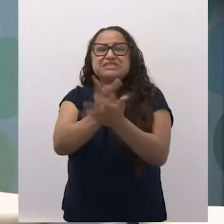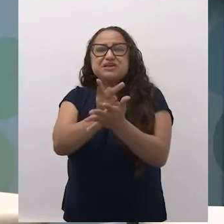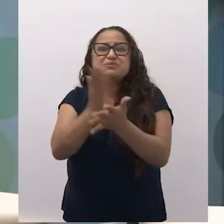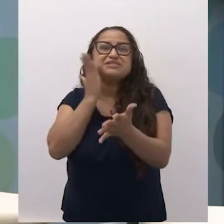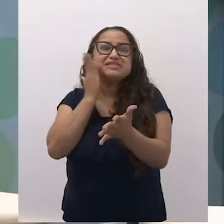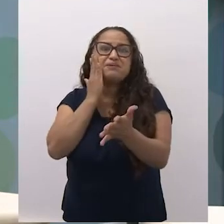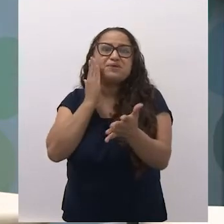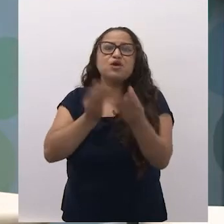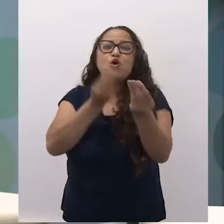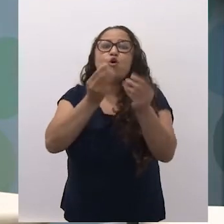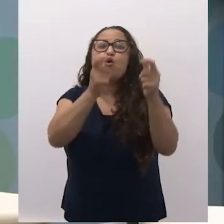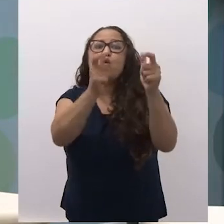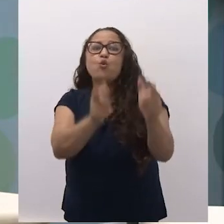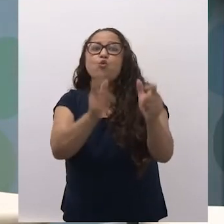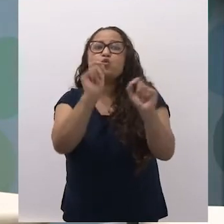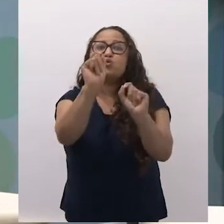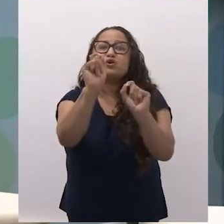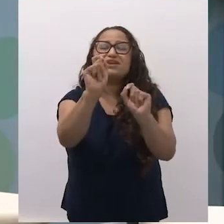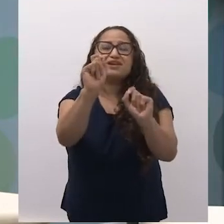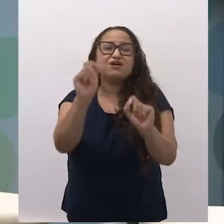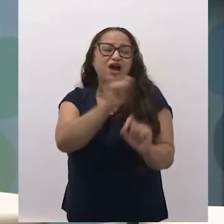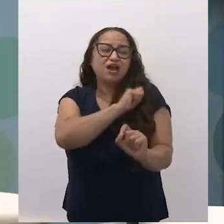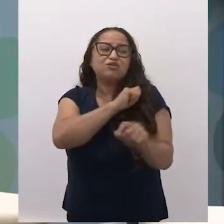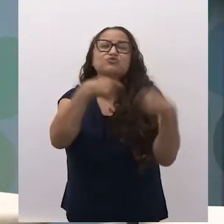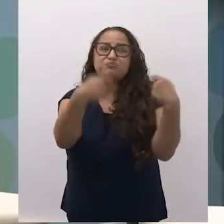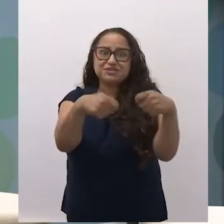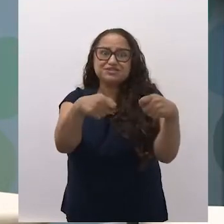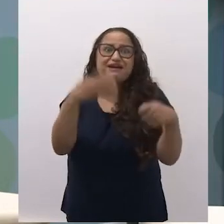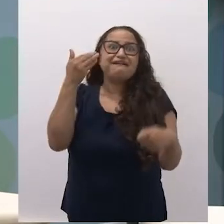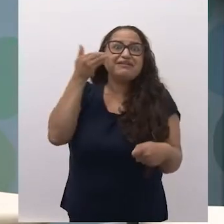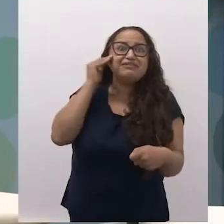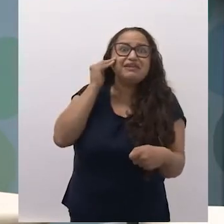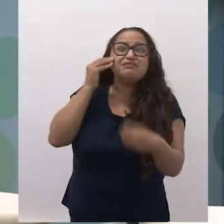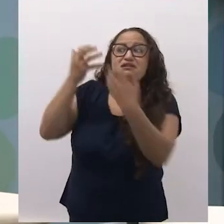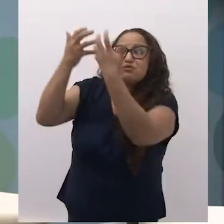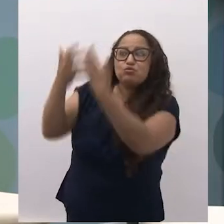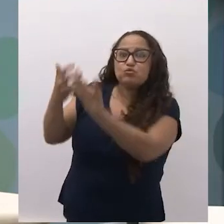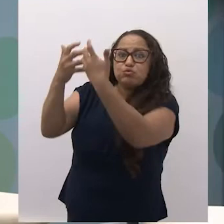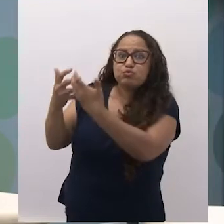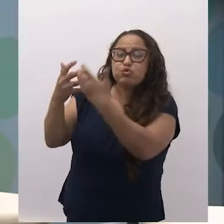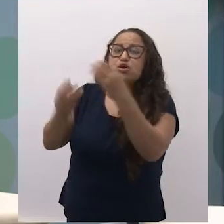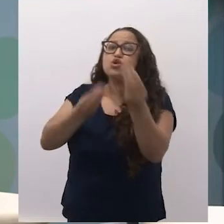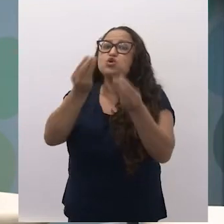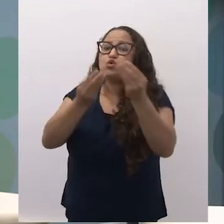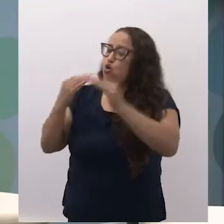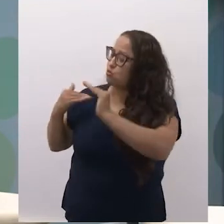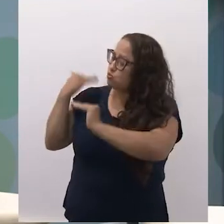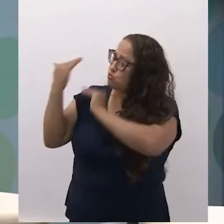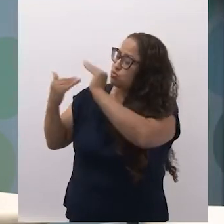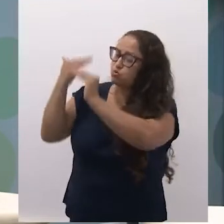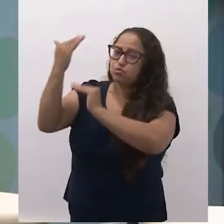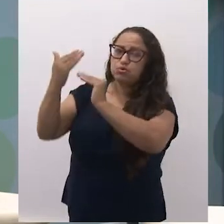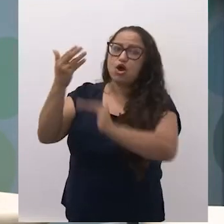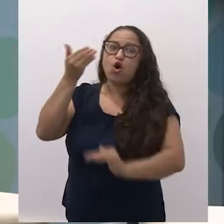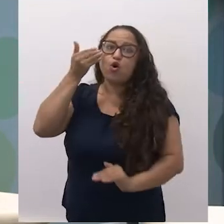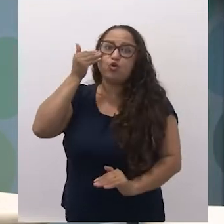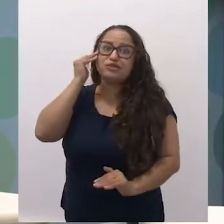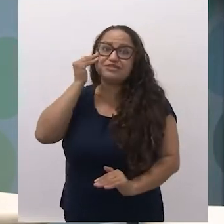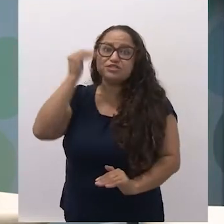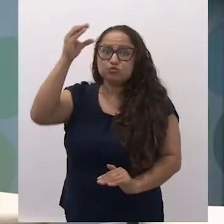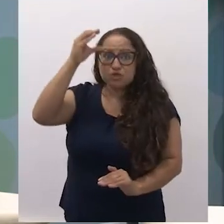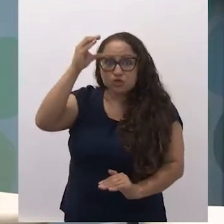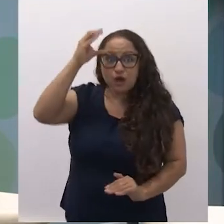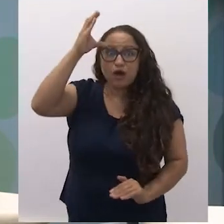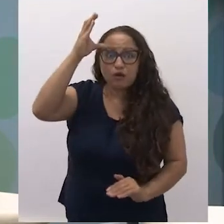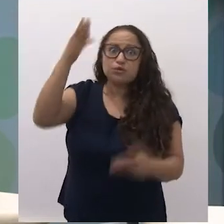atividades desafiadoras, compreender os processos cognitivos de como se processa a construção do